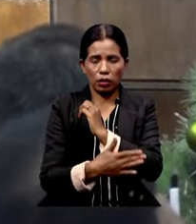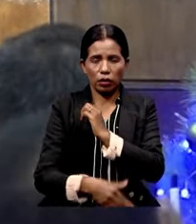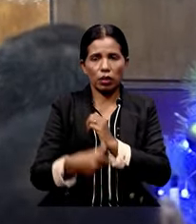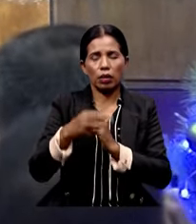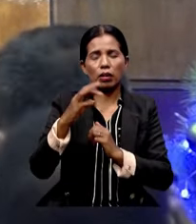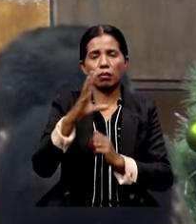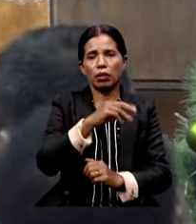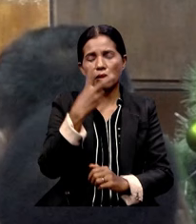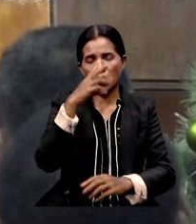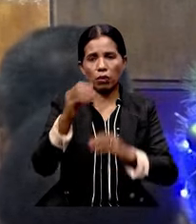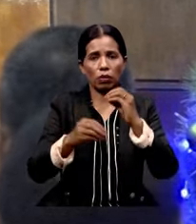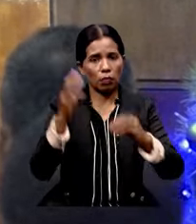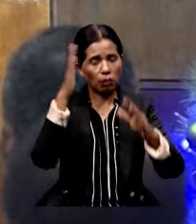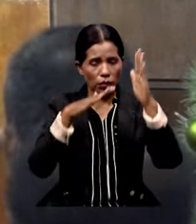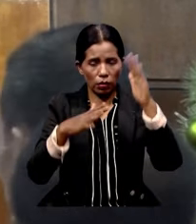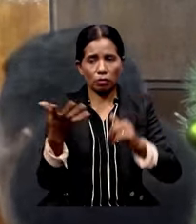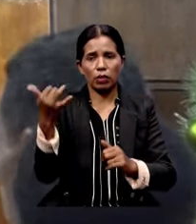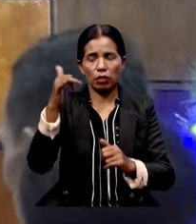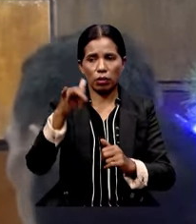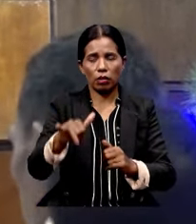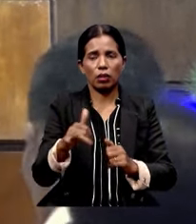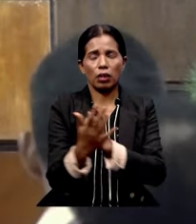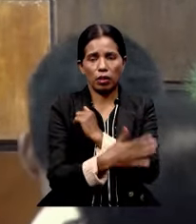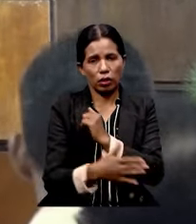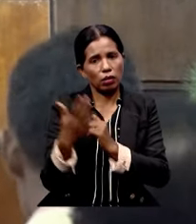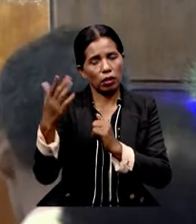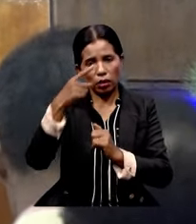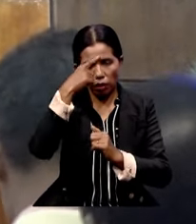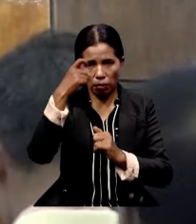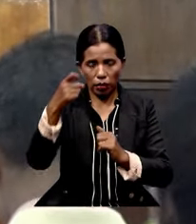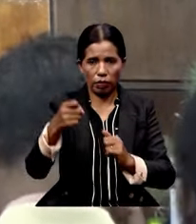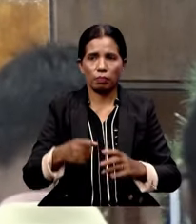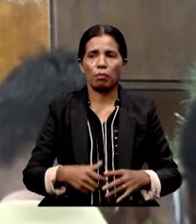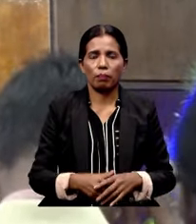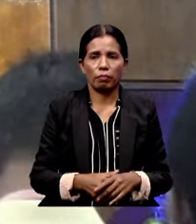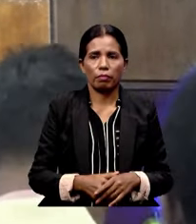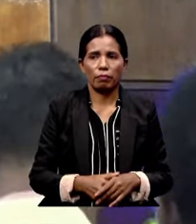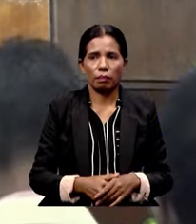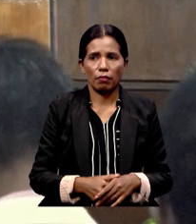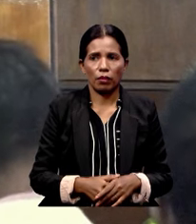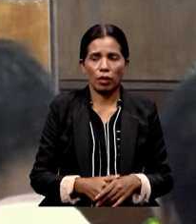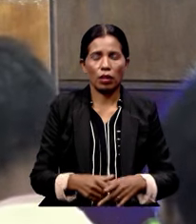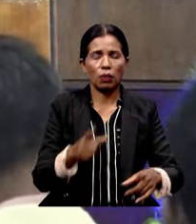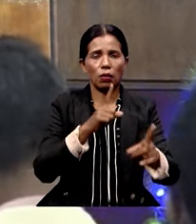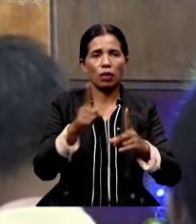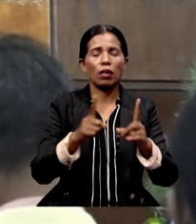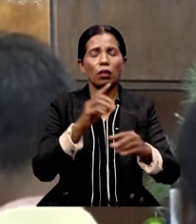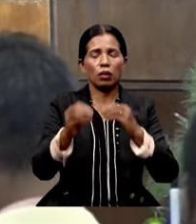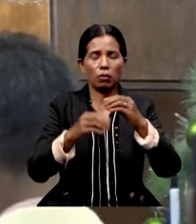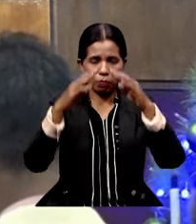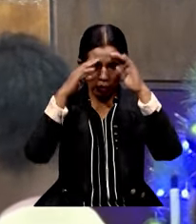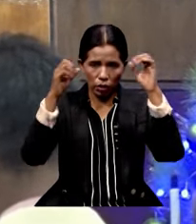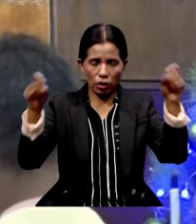que resolve conflitos, e a país que é a região Neba, também da Nemaca. Reação o ano que o presidente foi